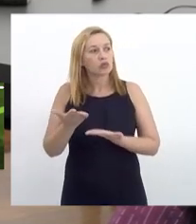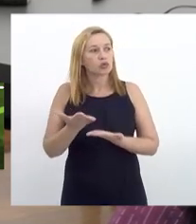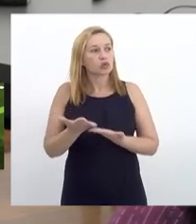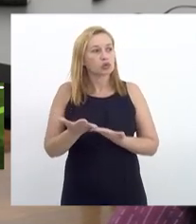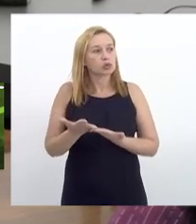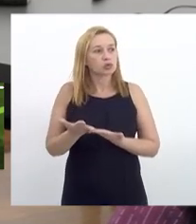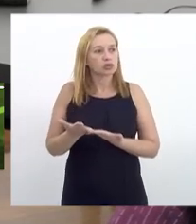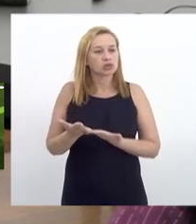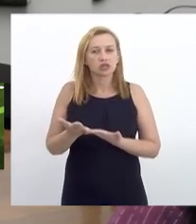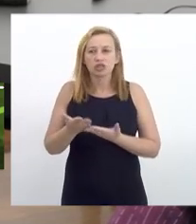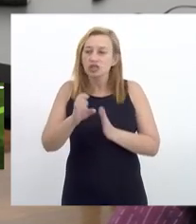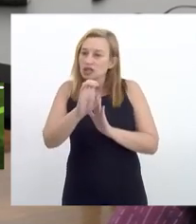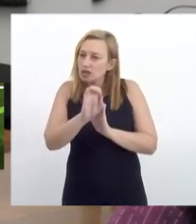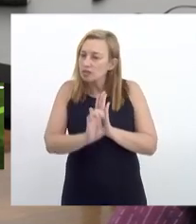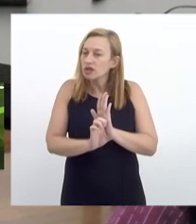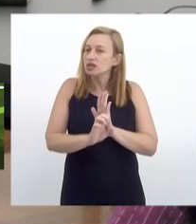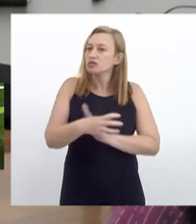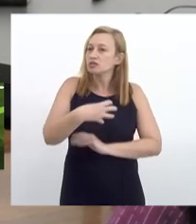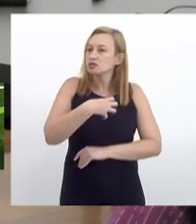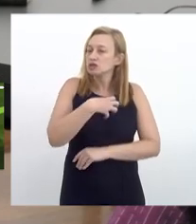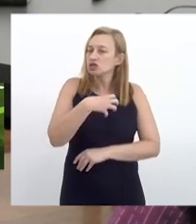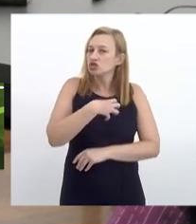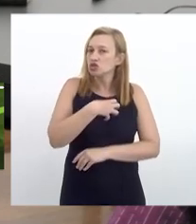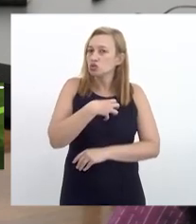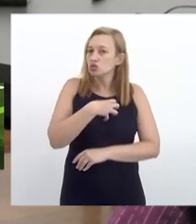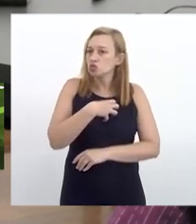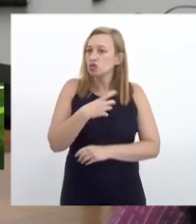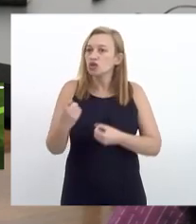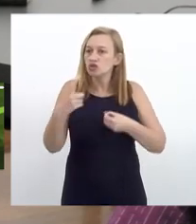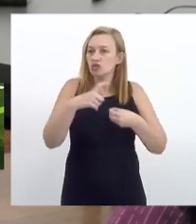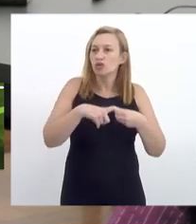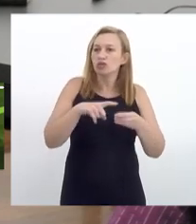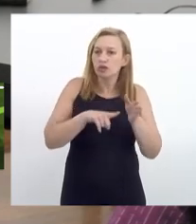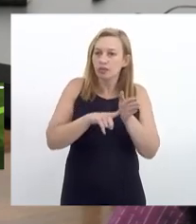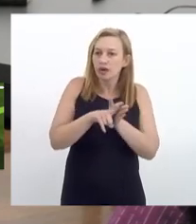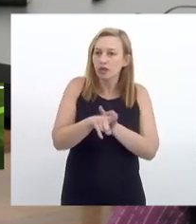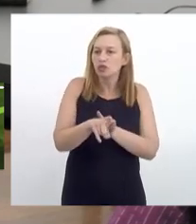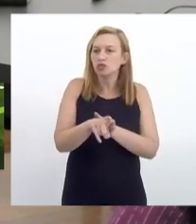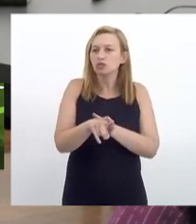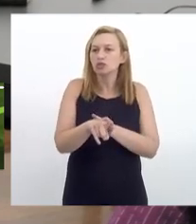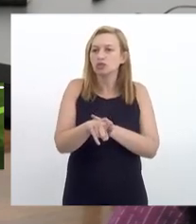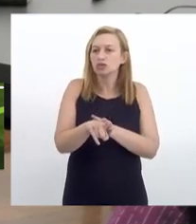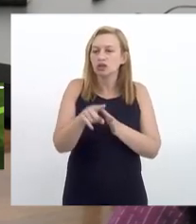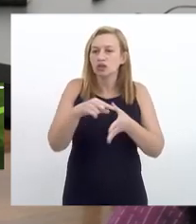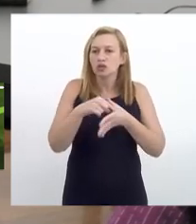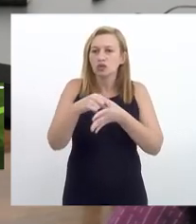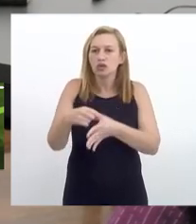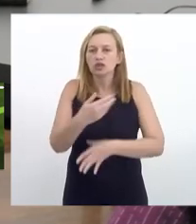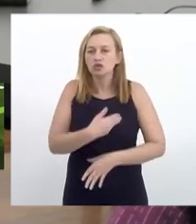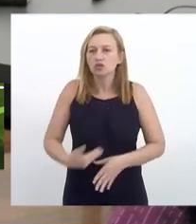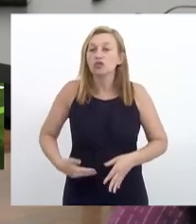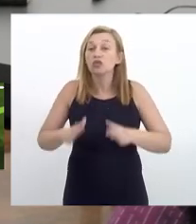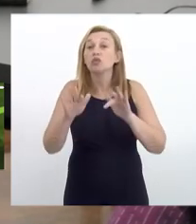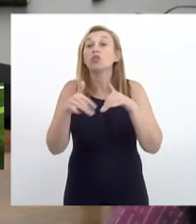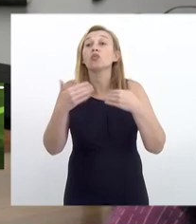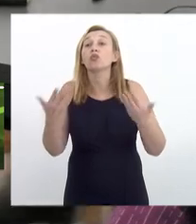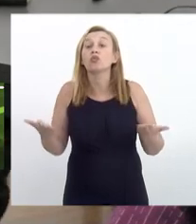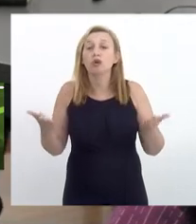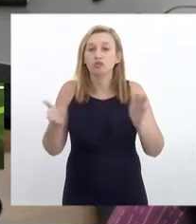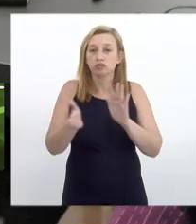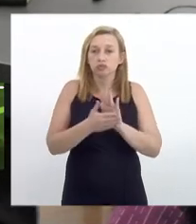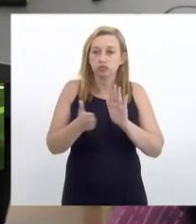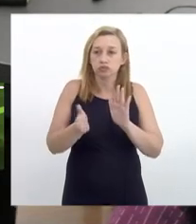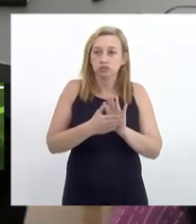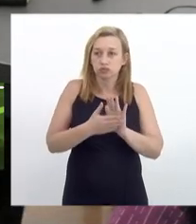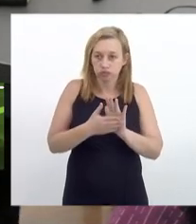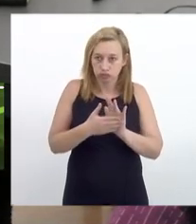Emendas Nesse sentido E volto A pergunta Para o líder Do governo Qual é A proposta